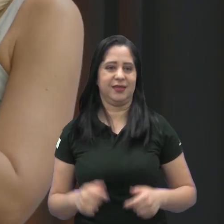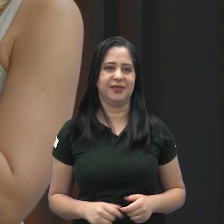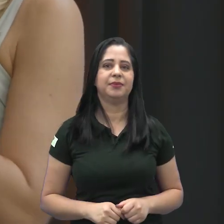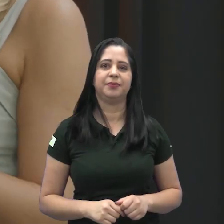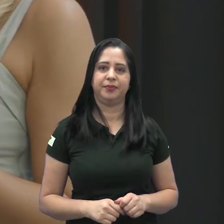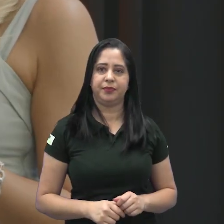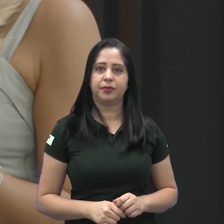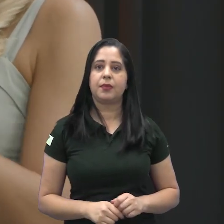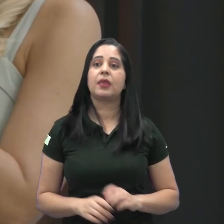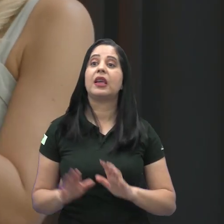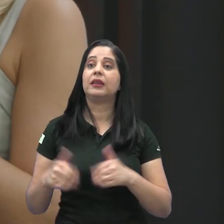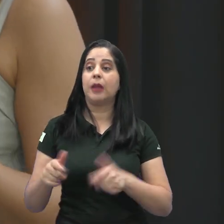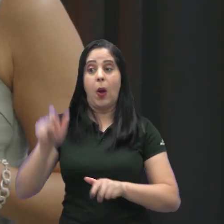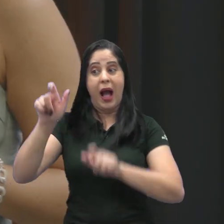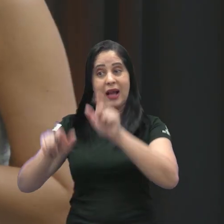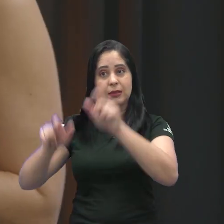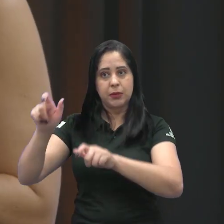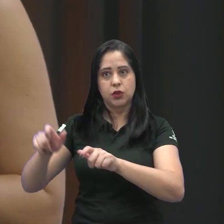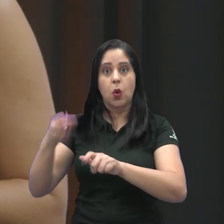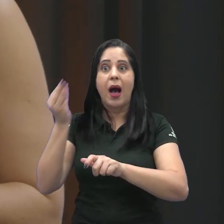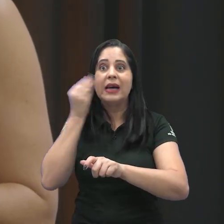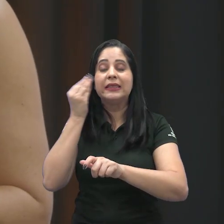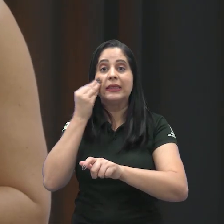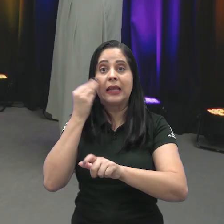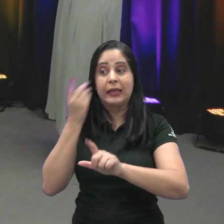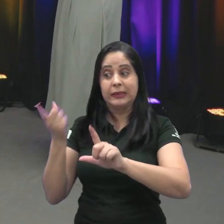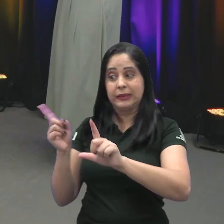o erro mais comum de quem está tentando se destacar?